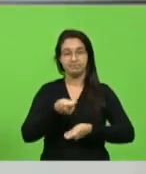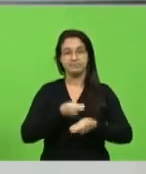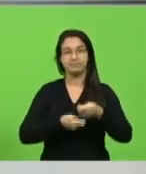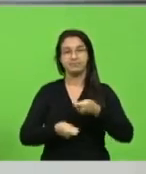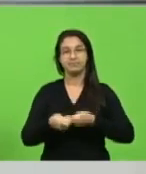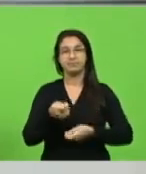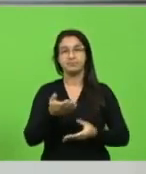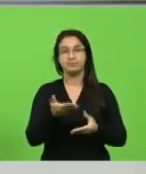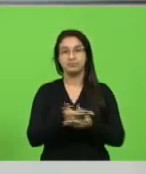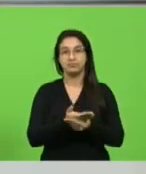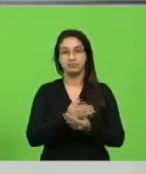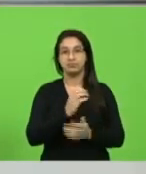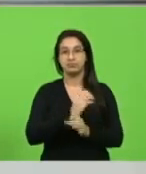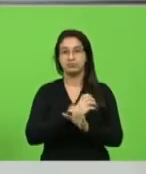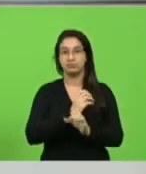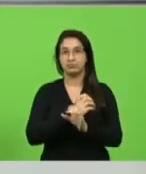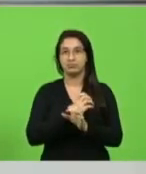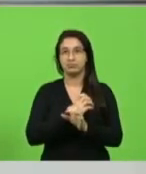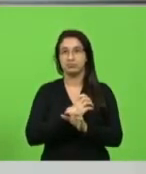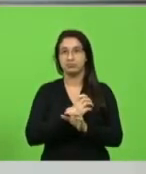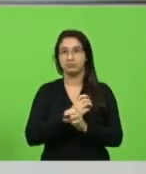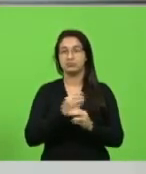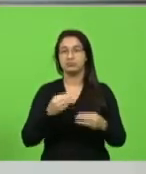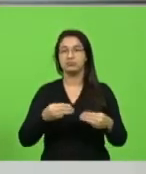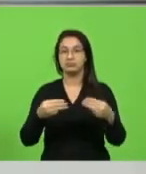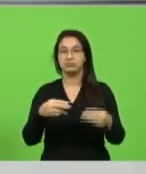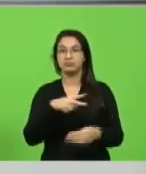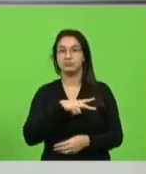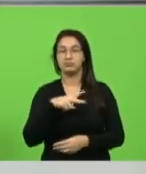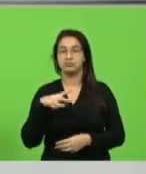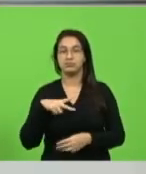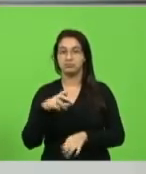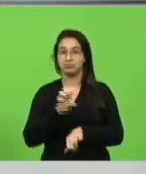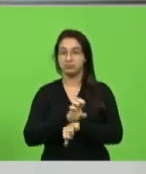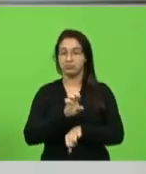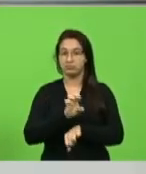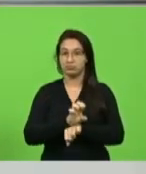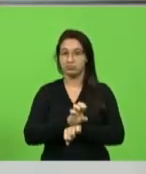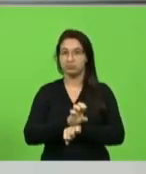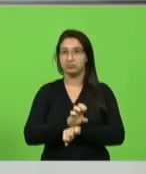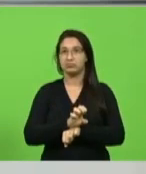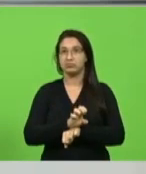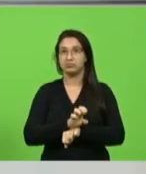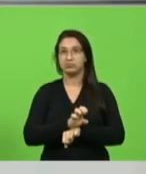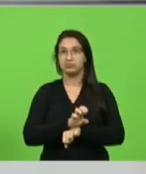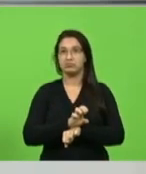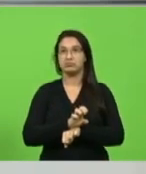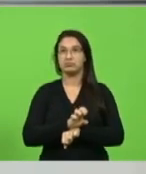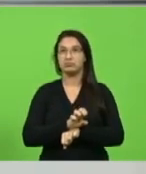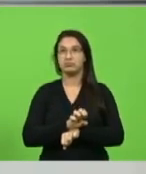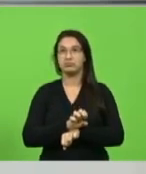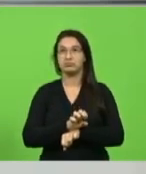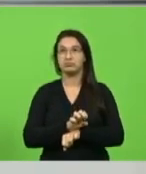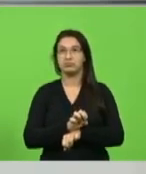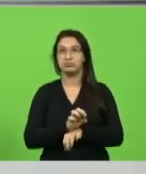inquérito civil deflagrado pelo Ministério Público Estadual, não se